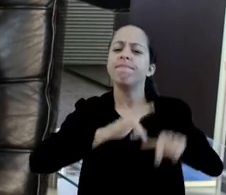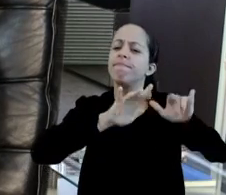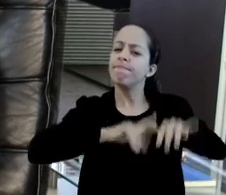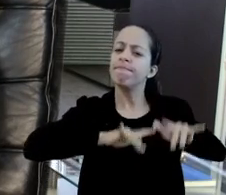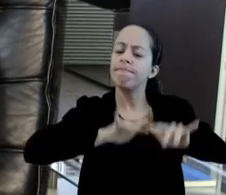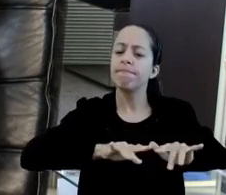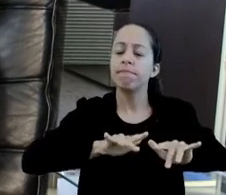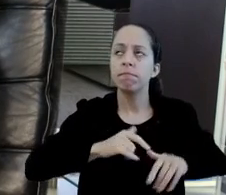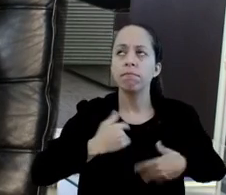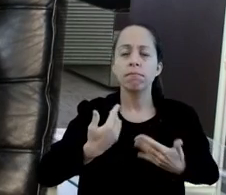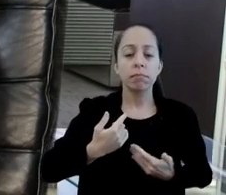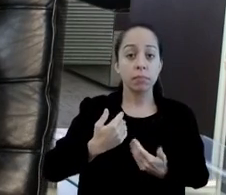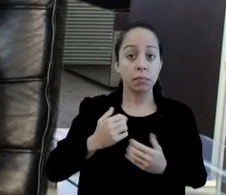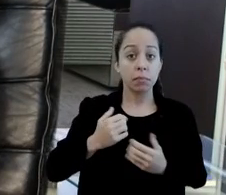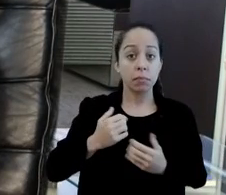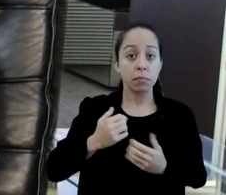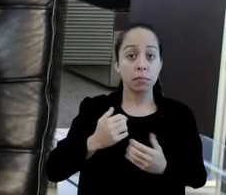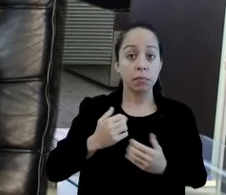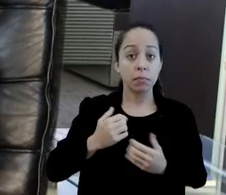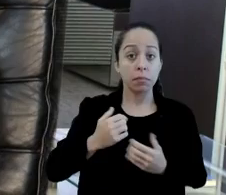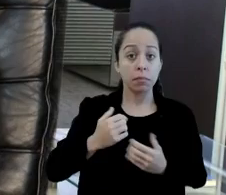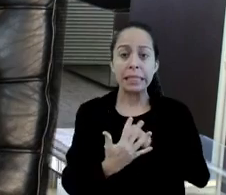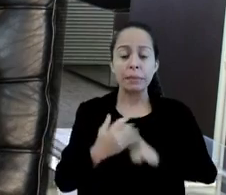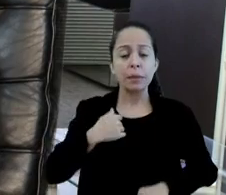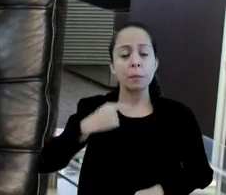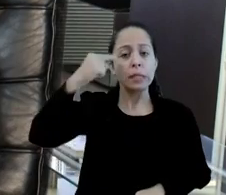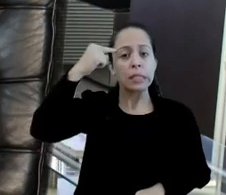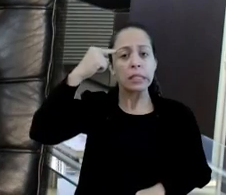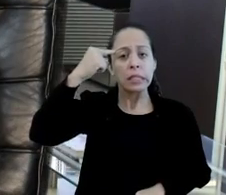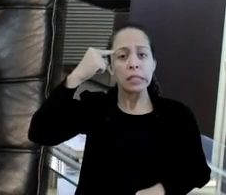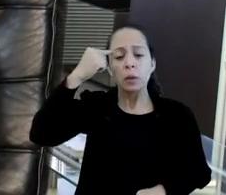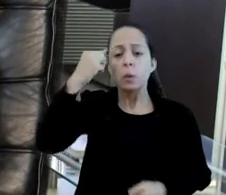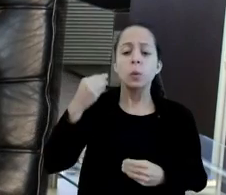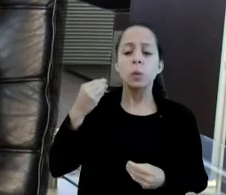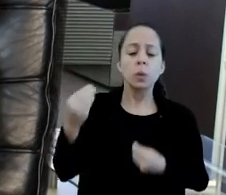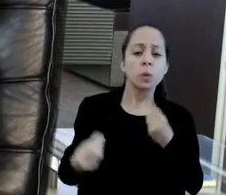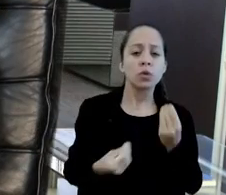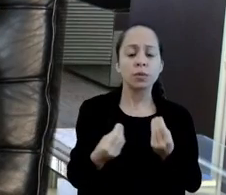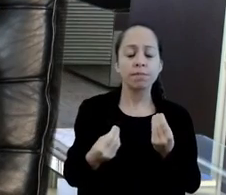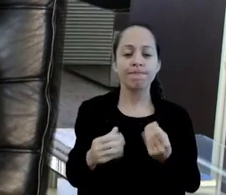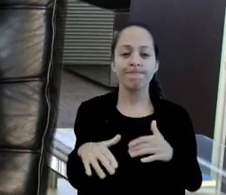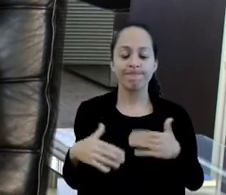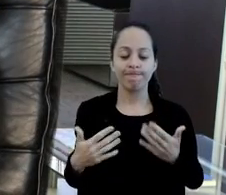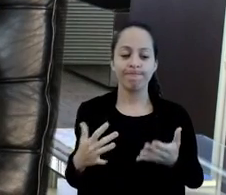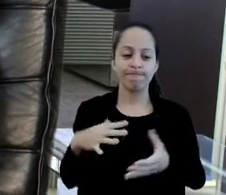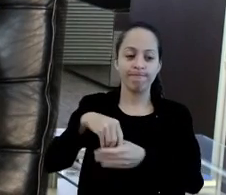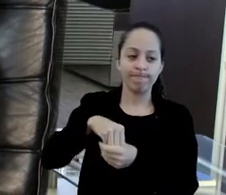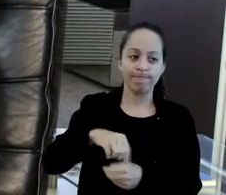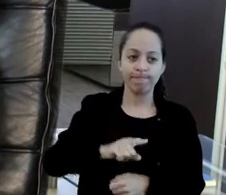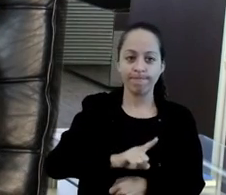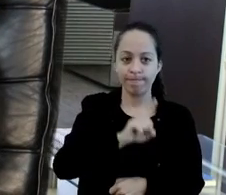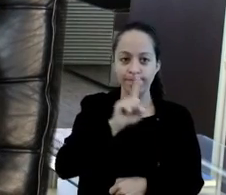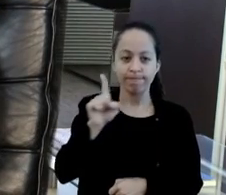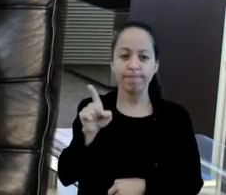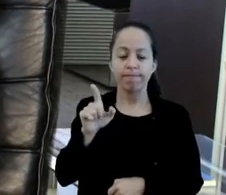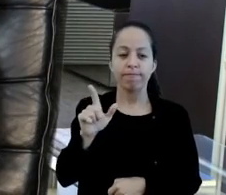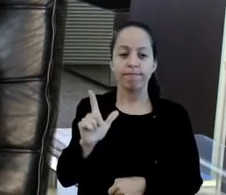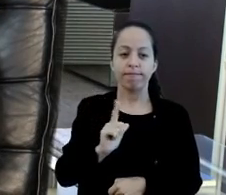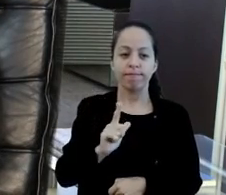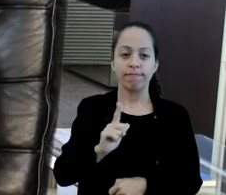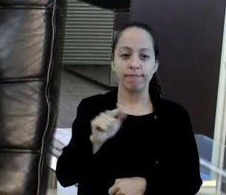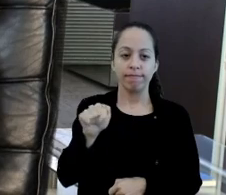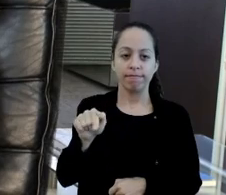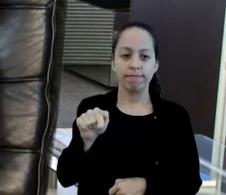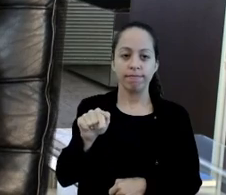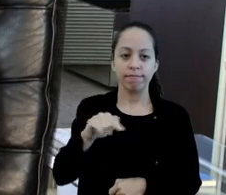essa viagem no sentido tradicional? A Câmara Federal me põe a